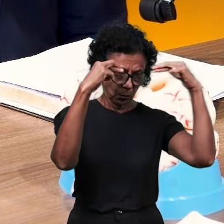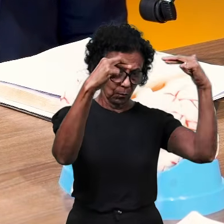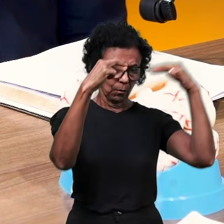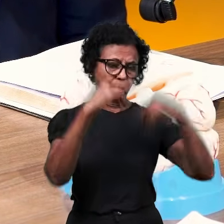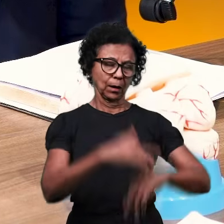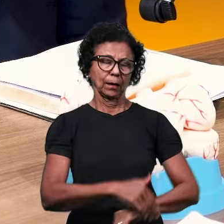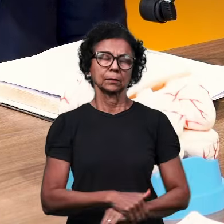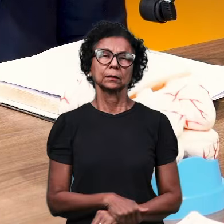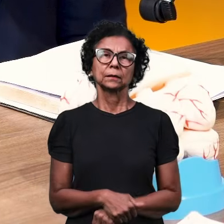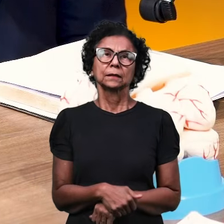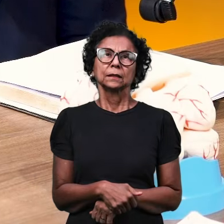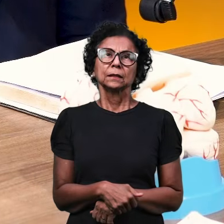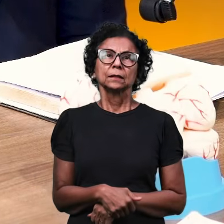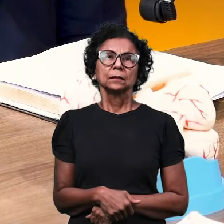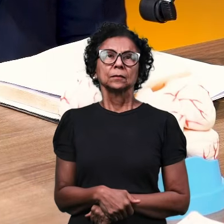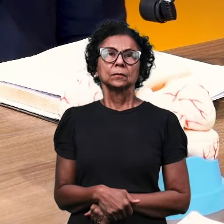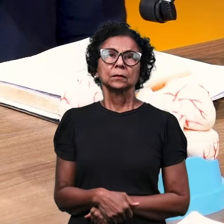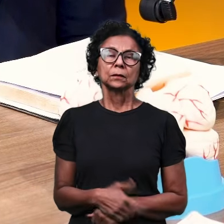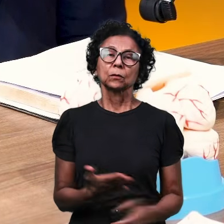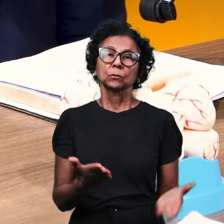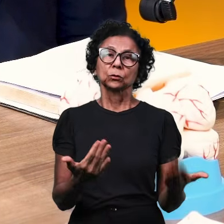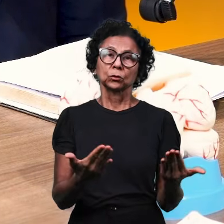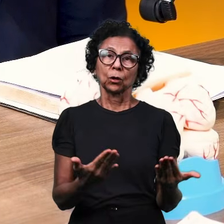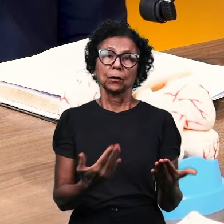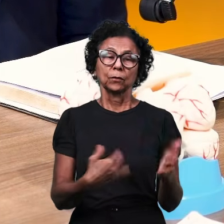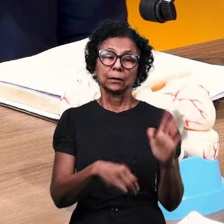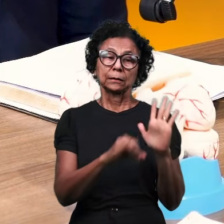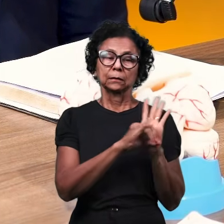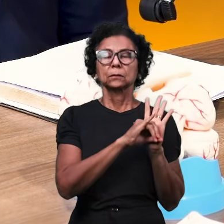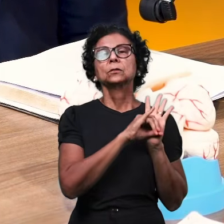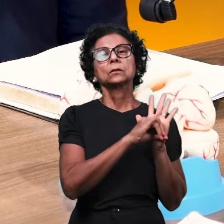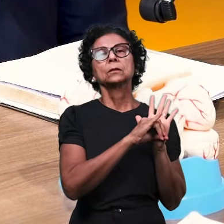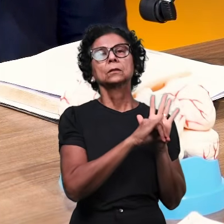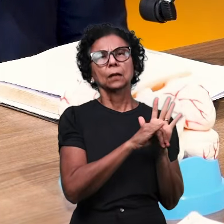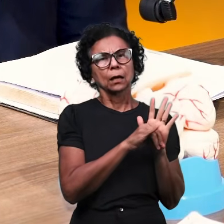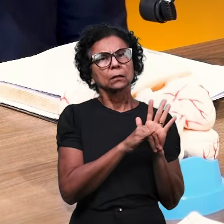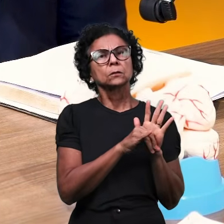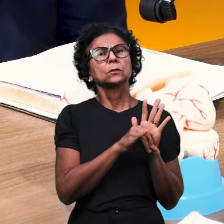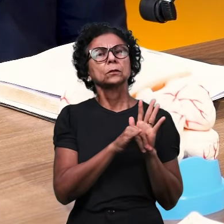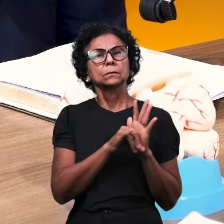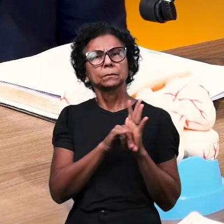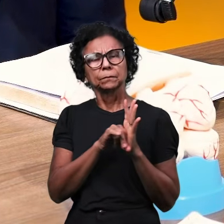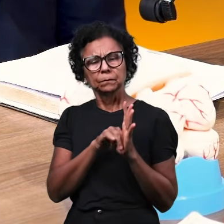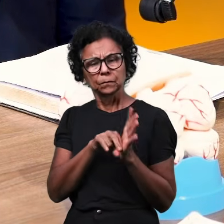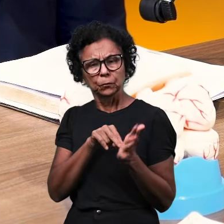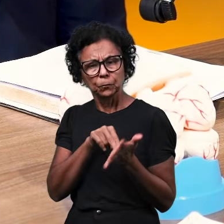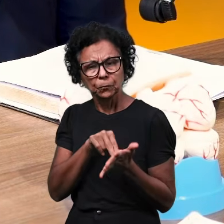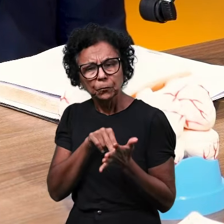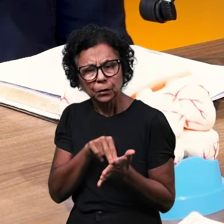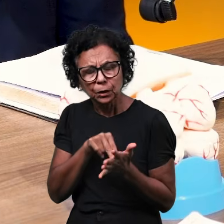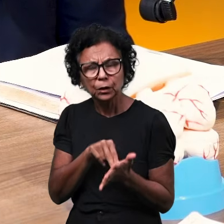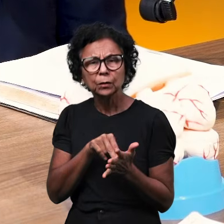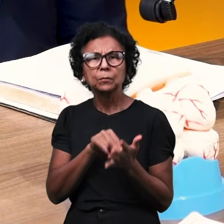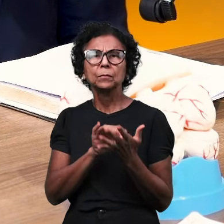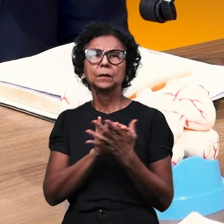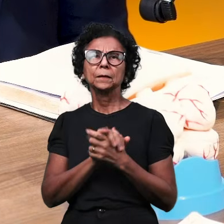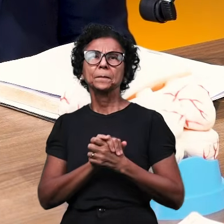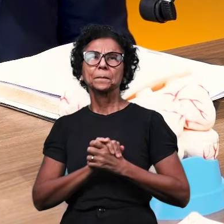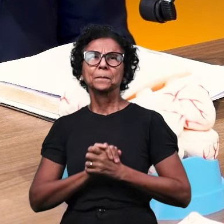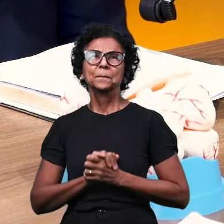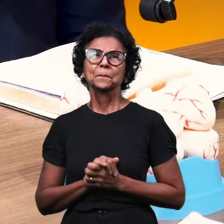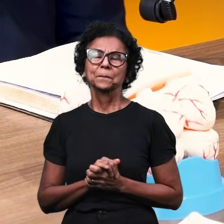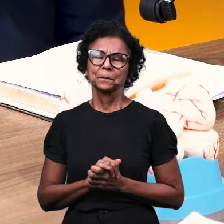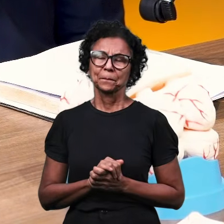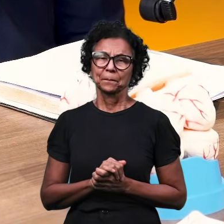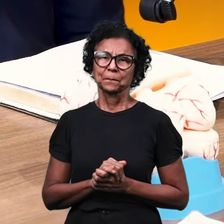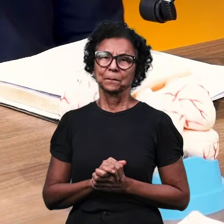essa identidade definida que o jovem tem na presença do Senhor vai levar a um propósito estabelecido na eternidade